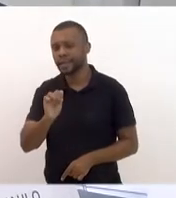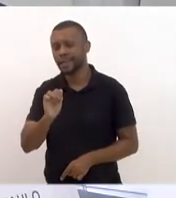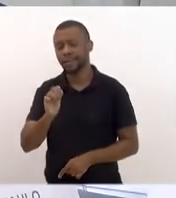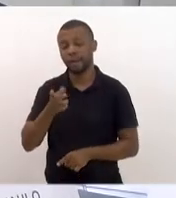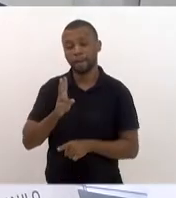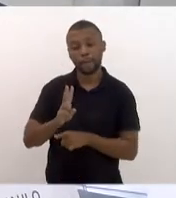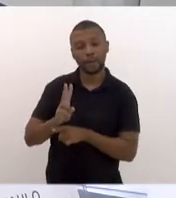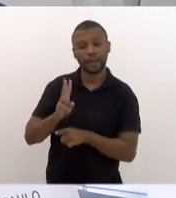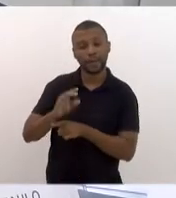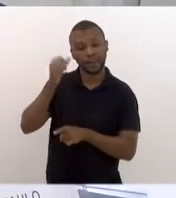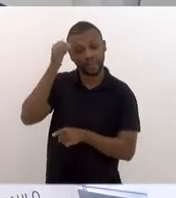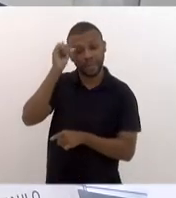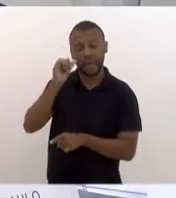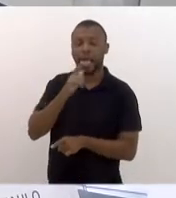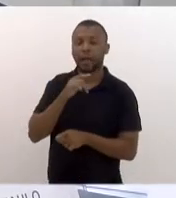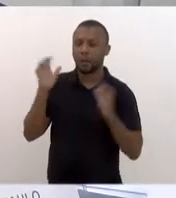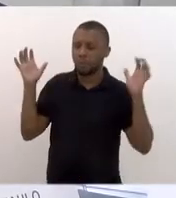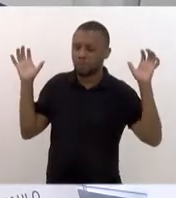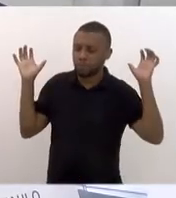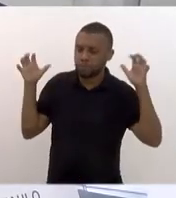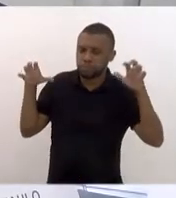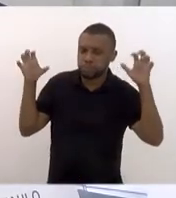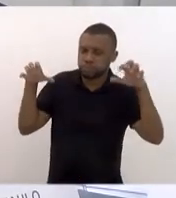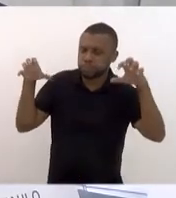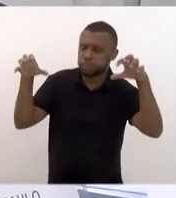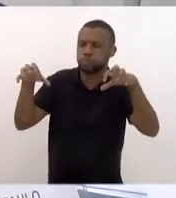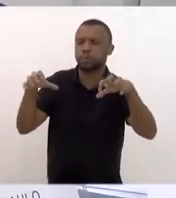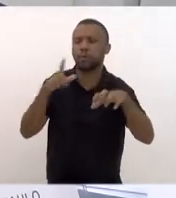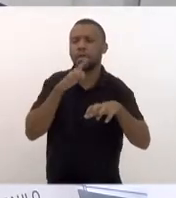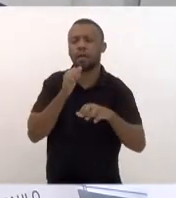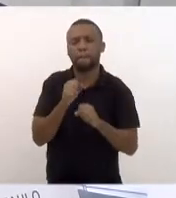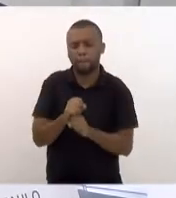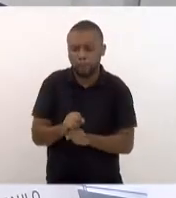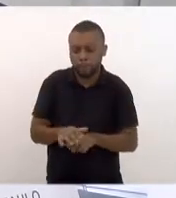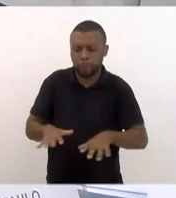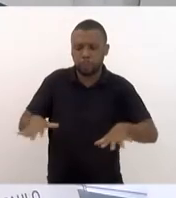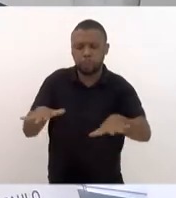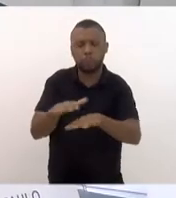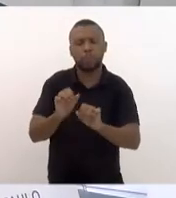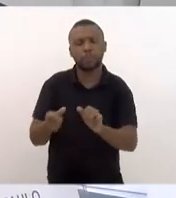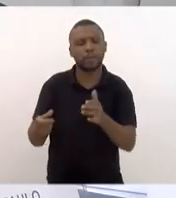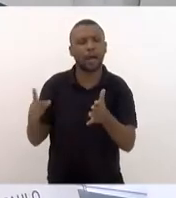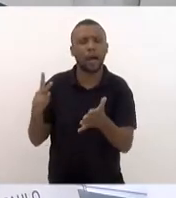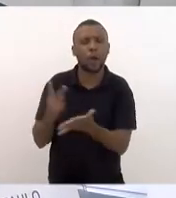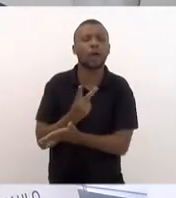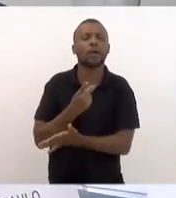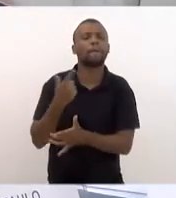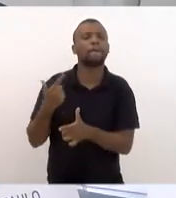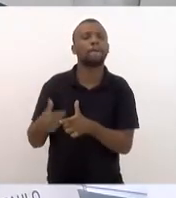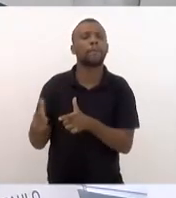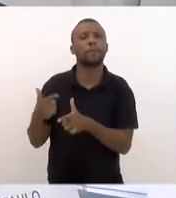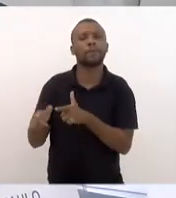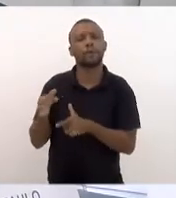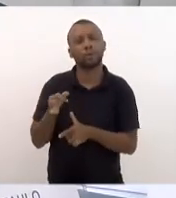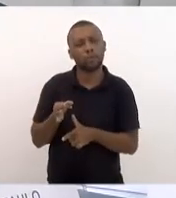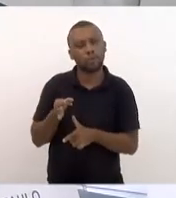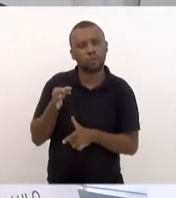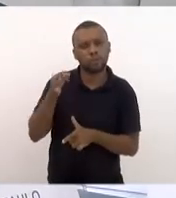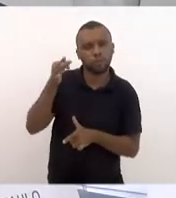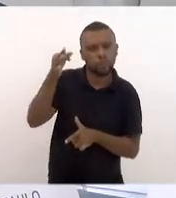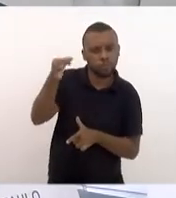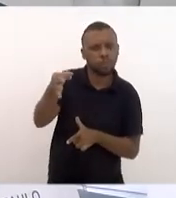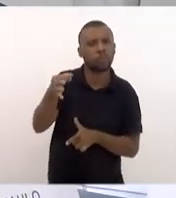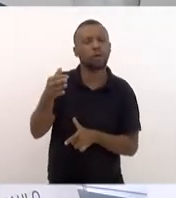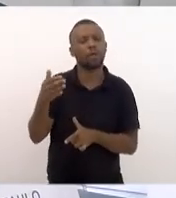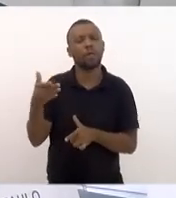inundações, a gente vai estar criando mais problema para frente, porque a ocupação desordenada, mais sinistro, mais vida, mais